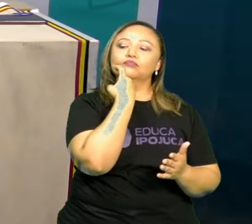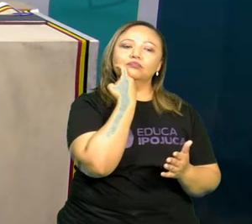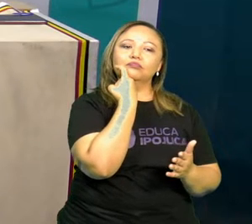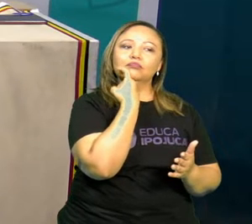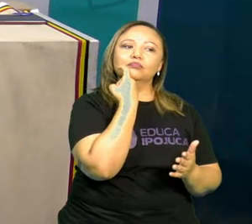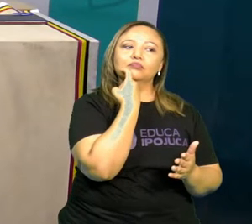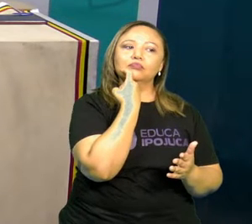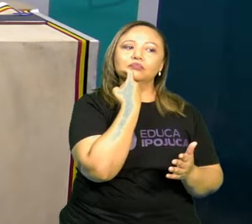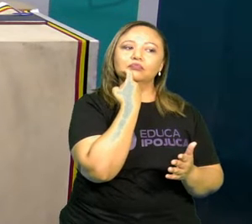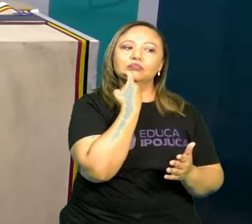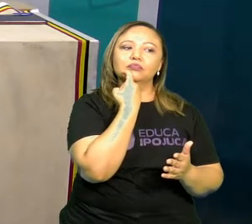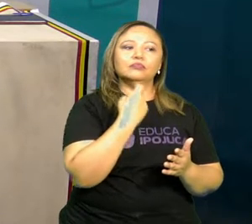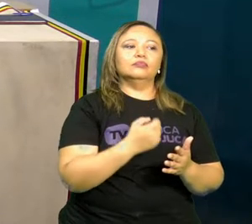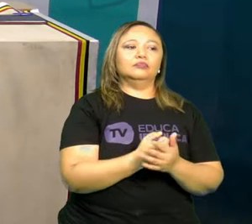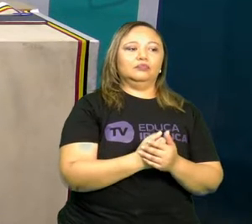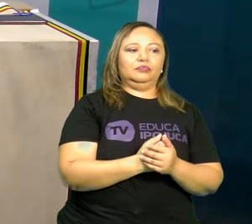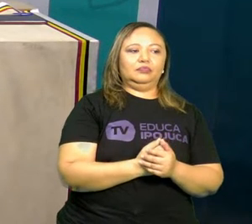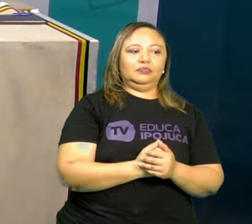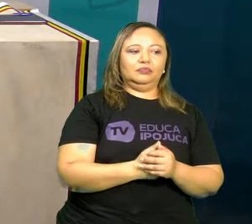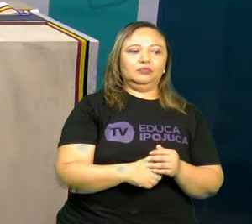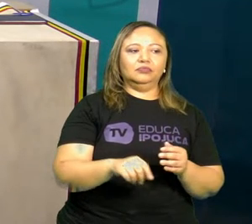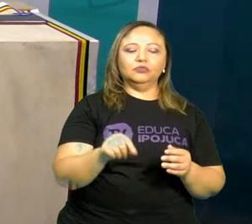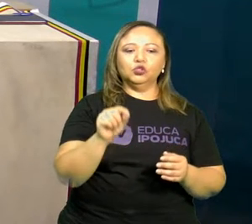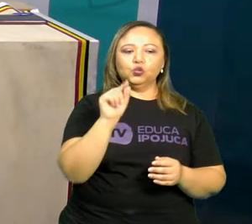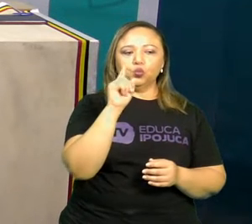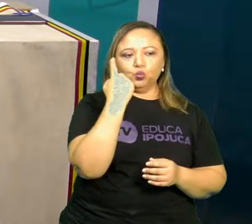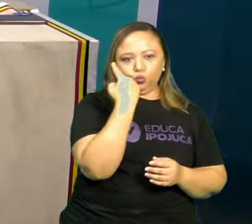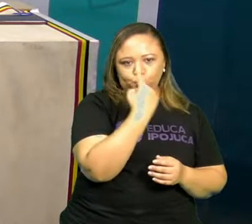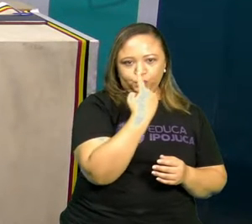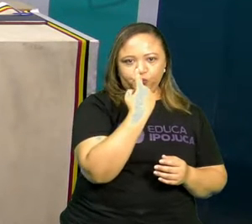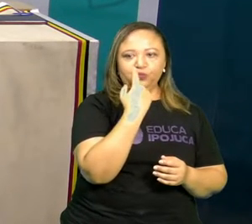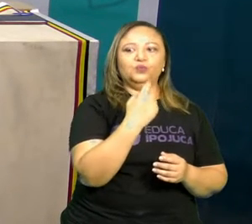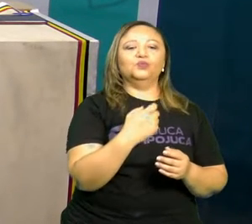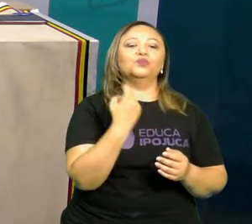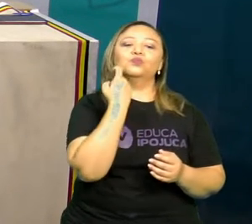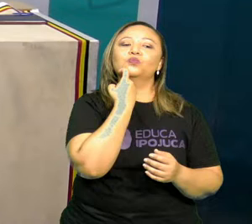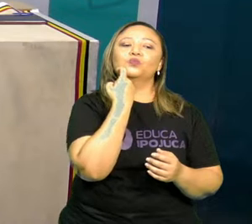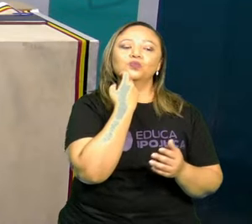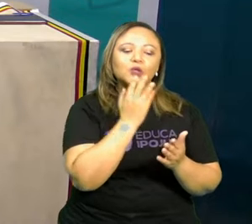peixe. Ó, um peixinho.